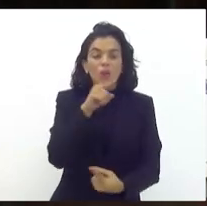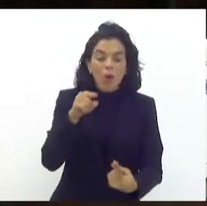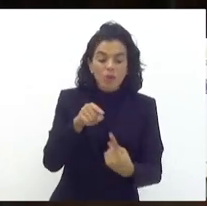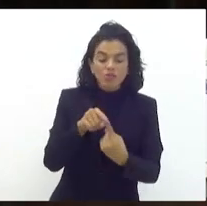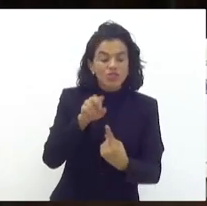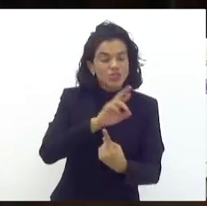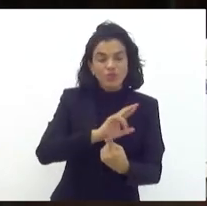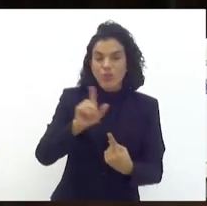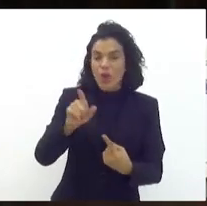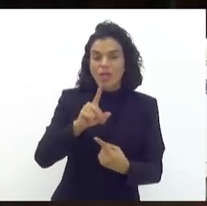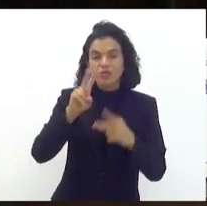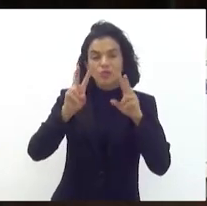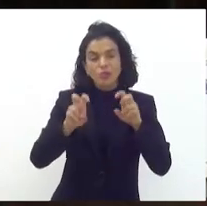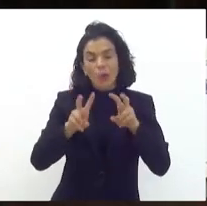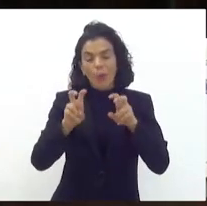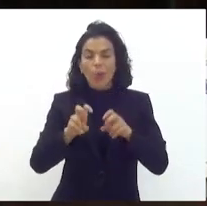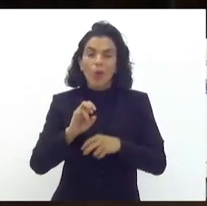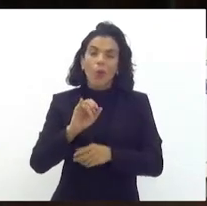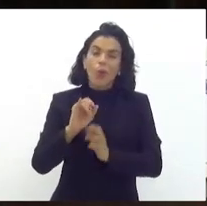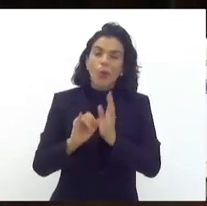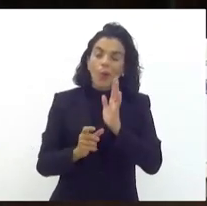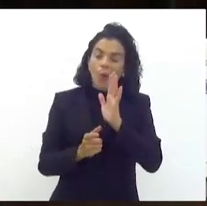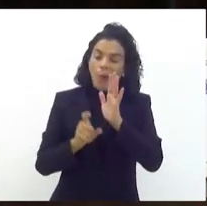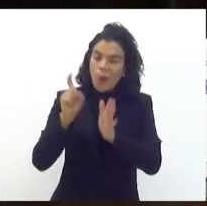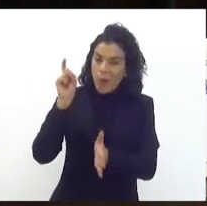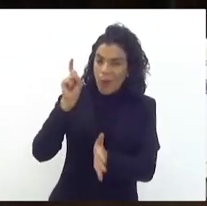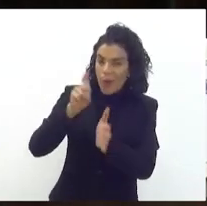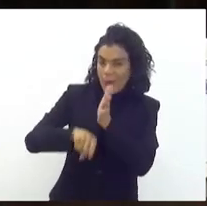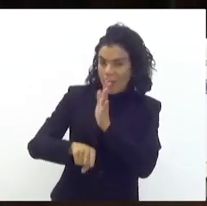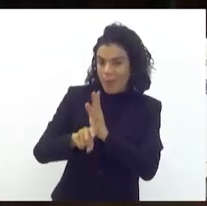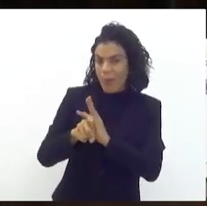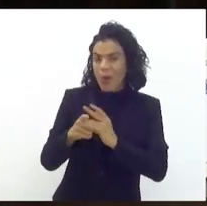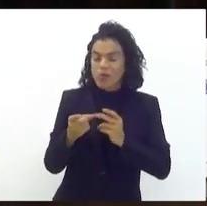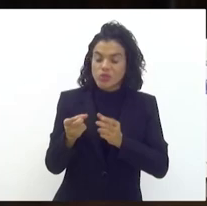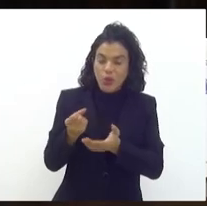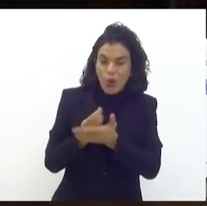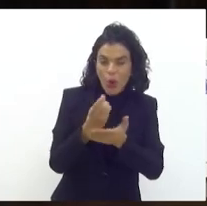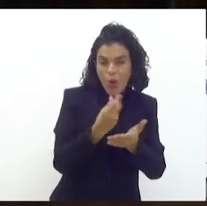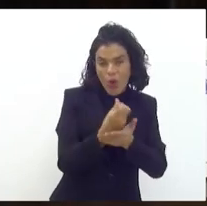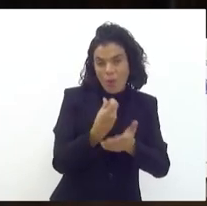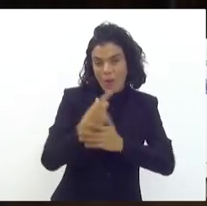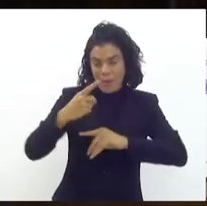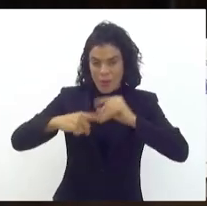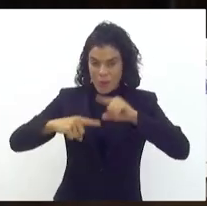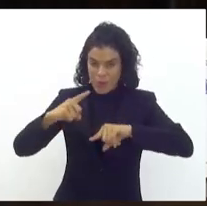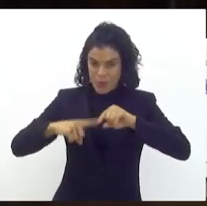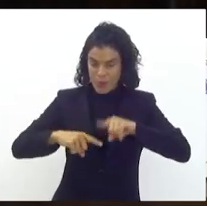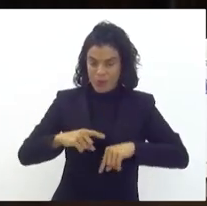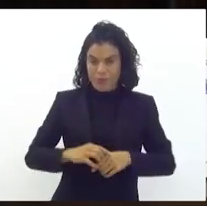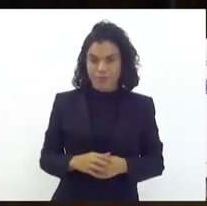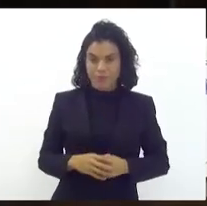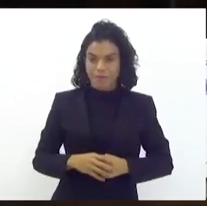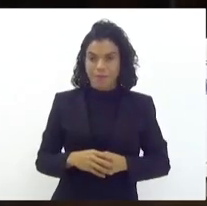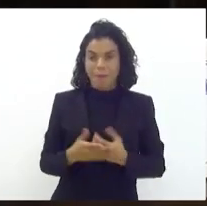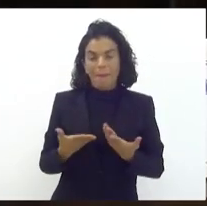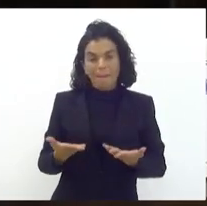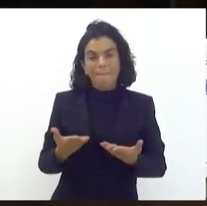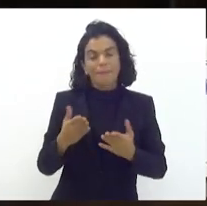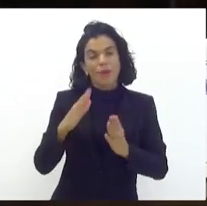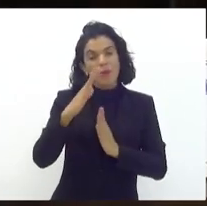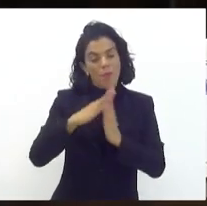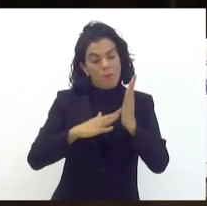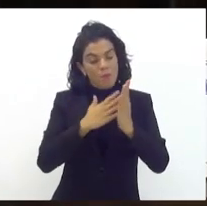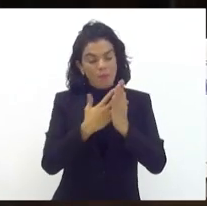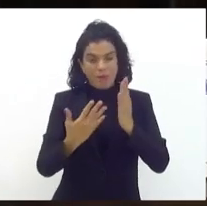o imposto sobre o consumo para que você possa ter crescimento econômico que é o tema da nossa Desse nosso painel aqui de desenvolvimento